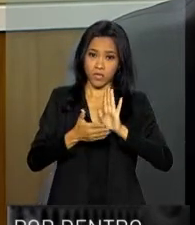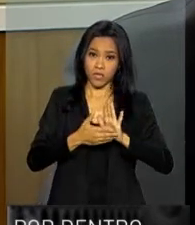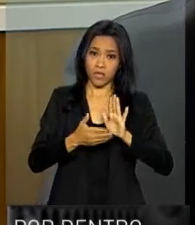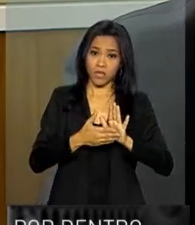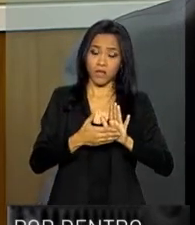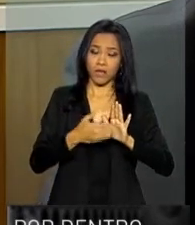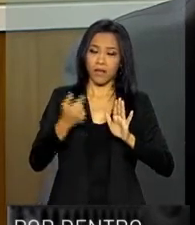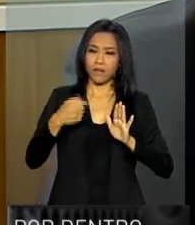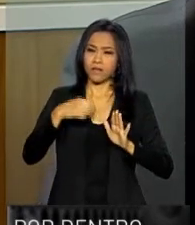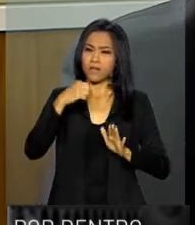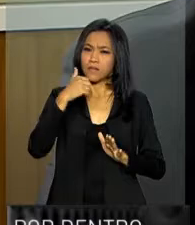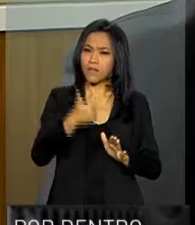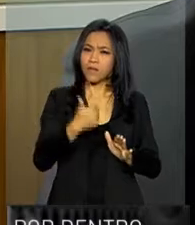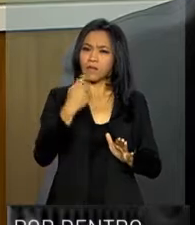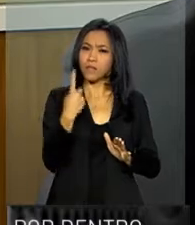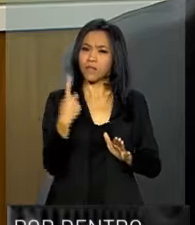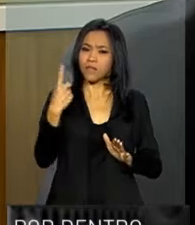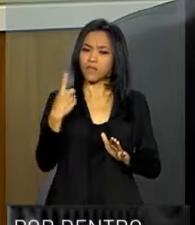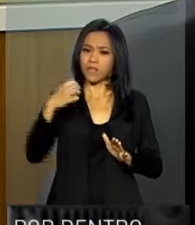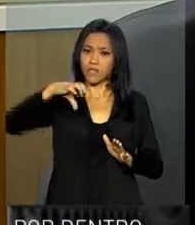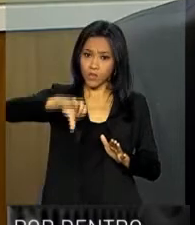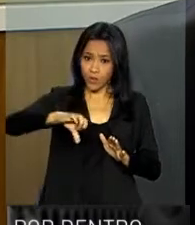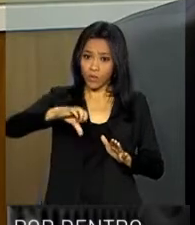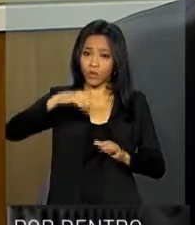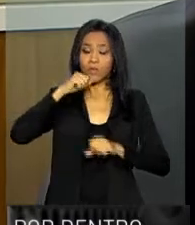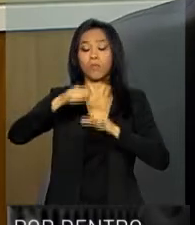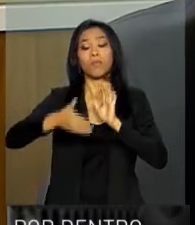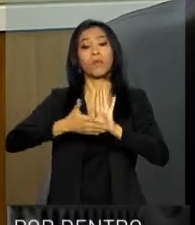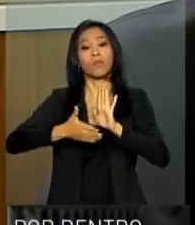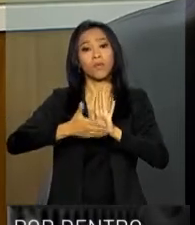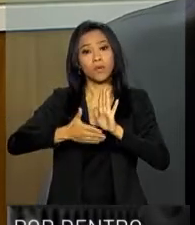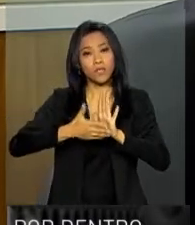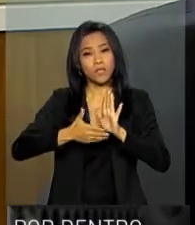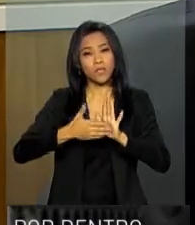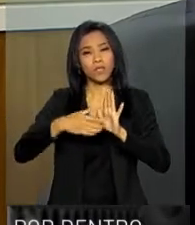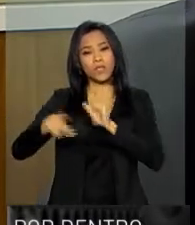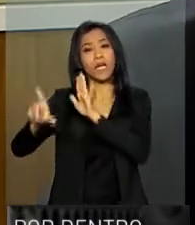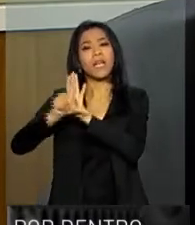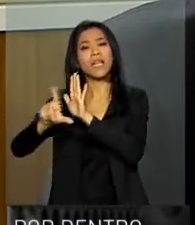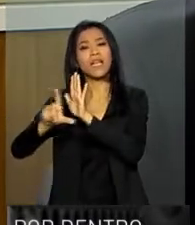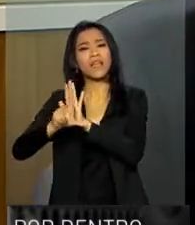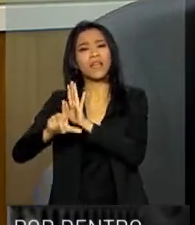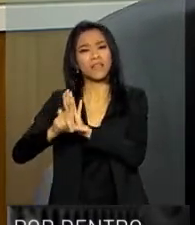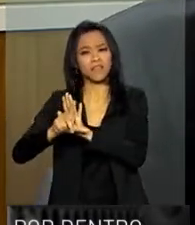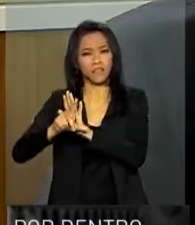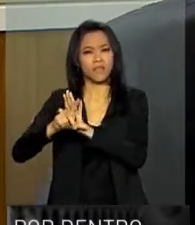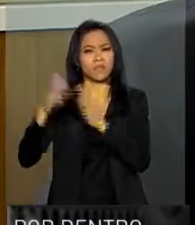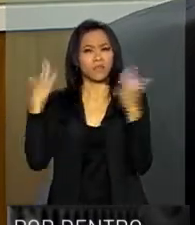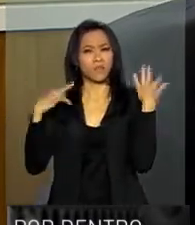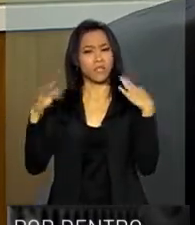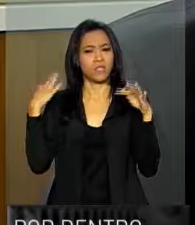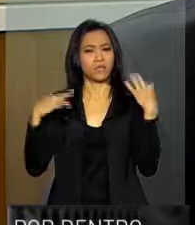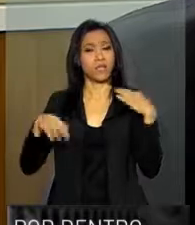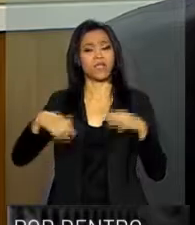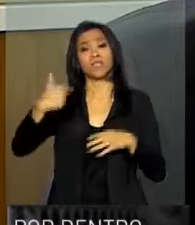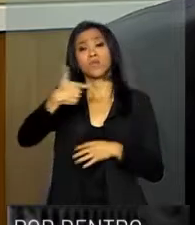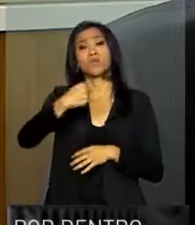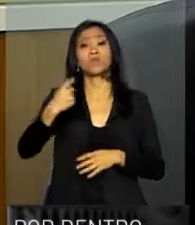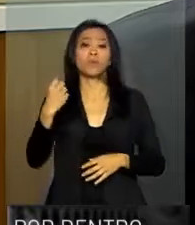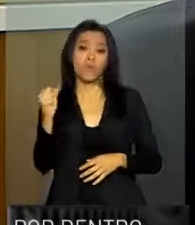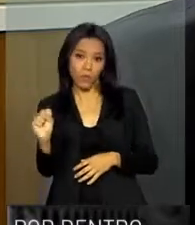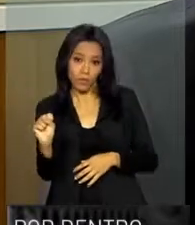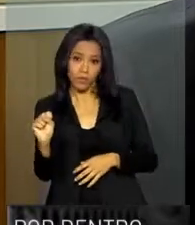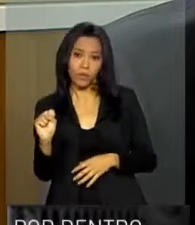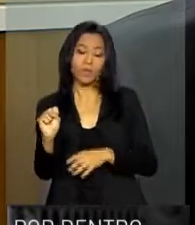118 reforma na lei geral do turismo em 2000 e 2008 modernizando esse ambiente para